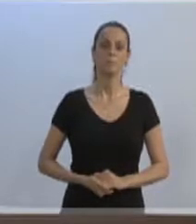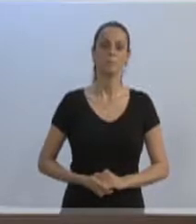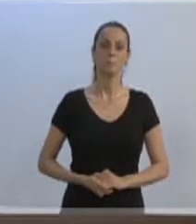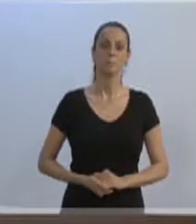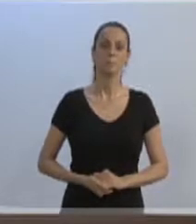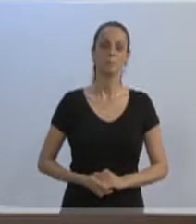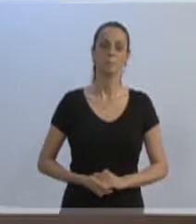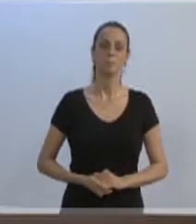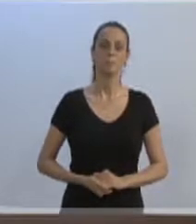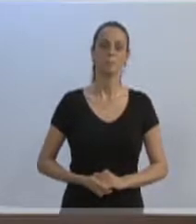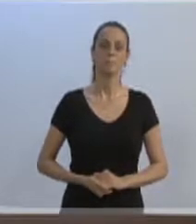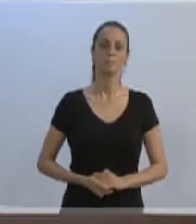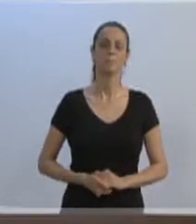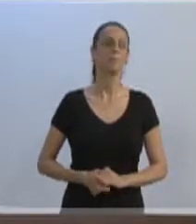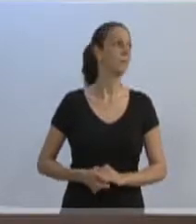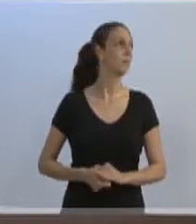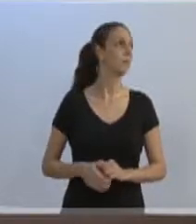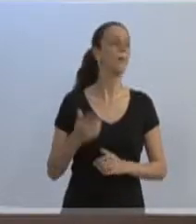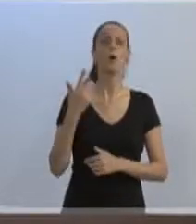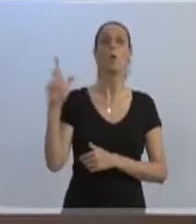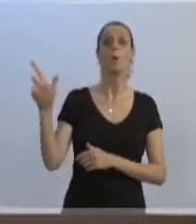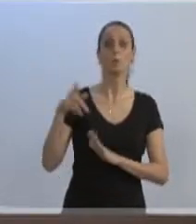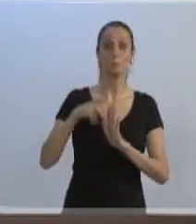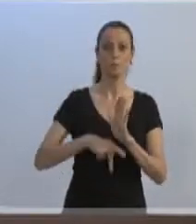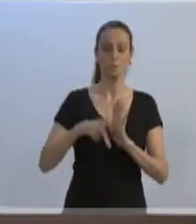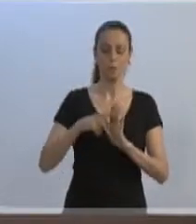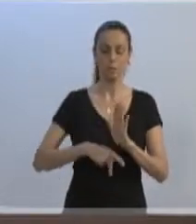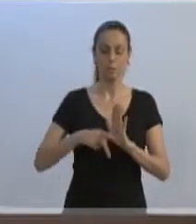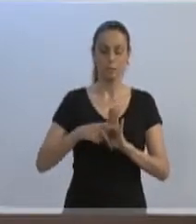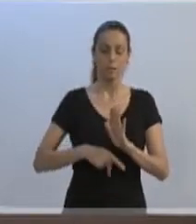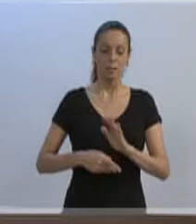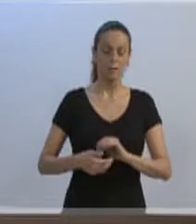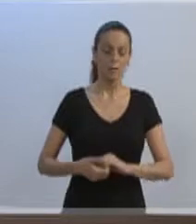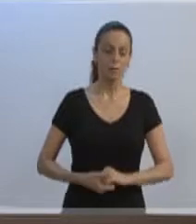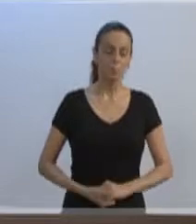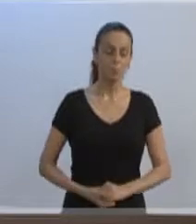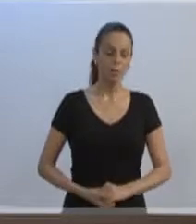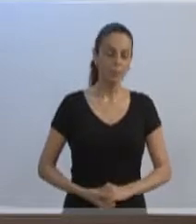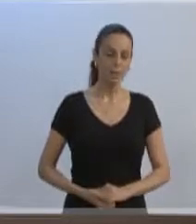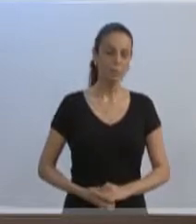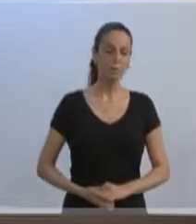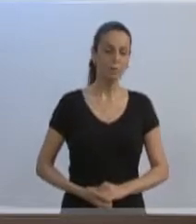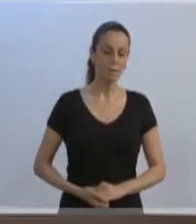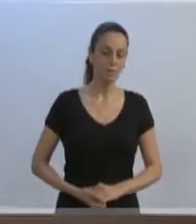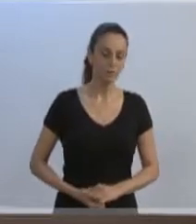não primeiro outro tem que ser ok